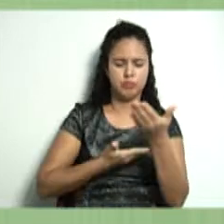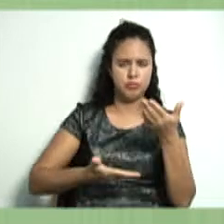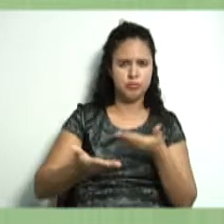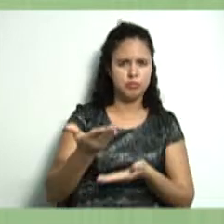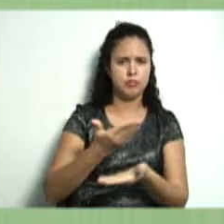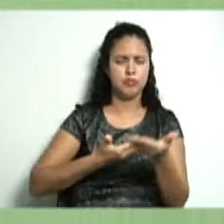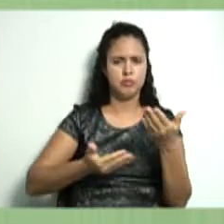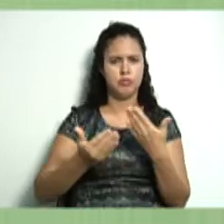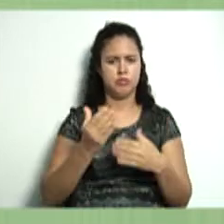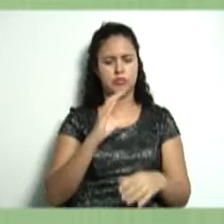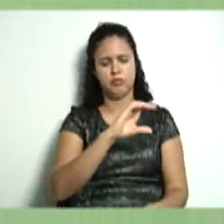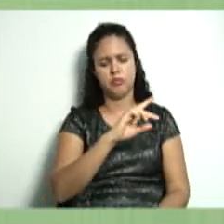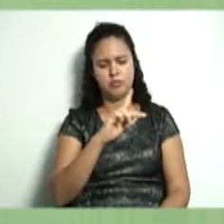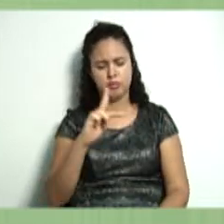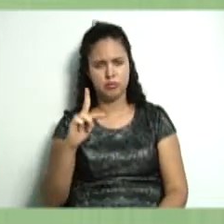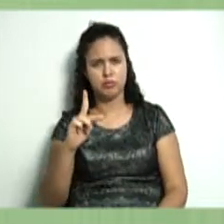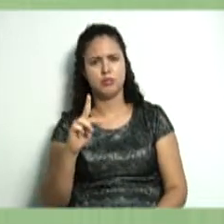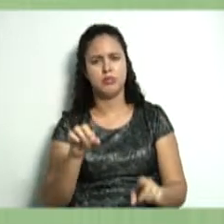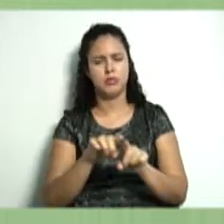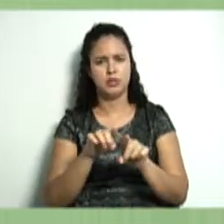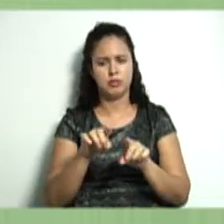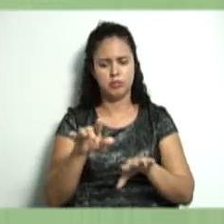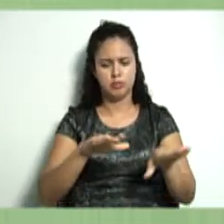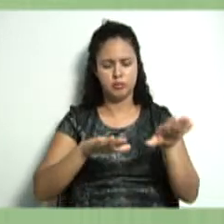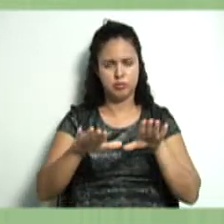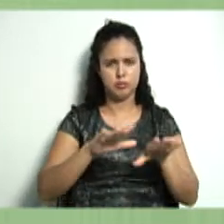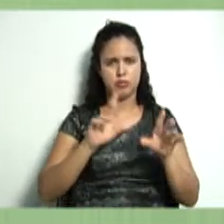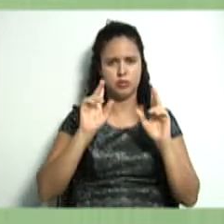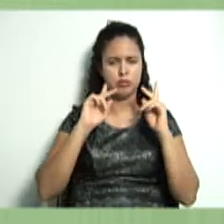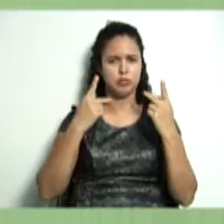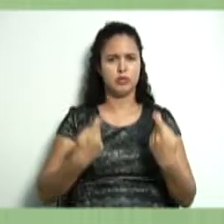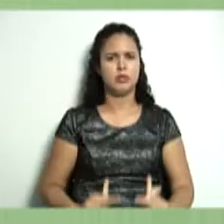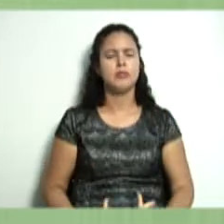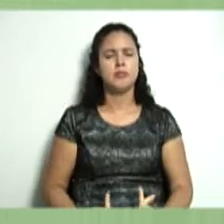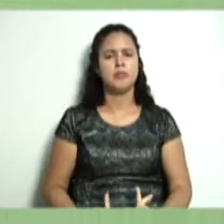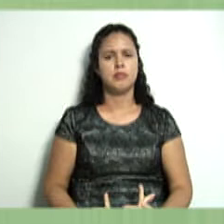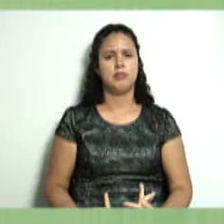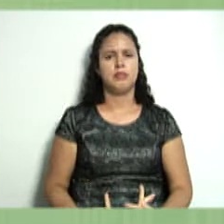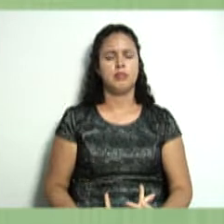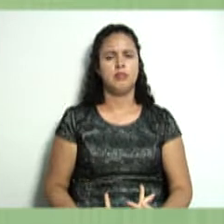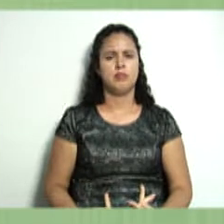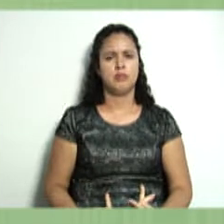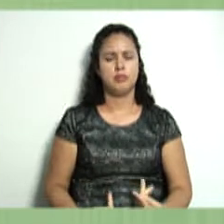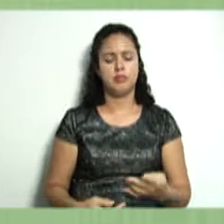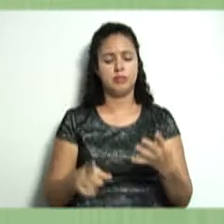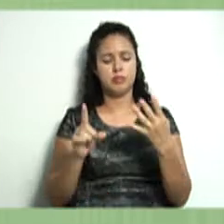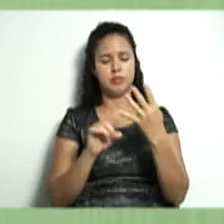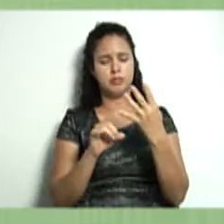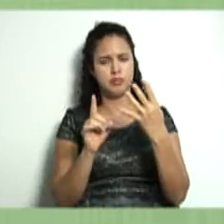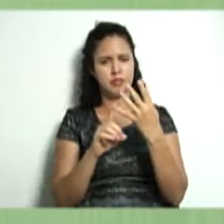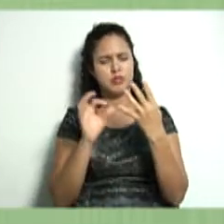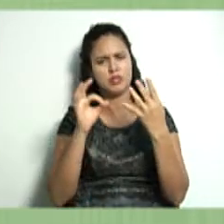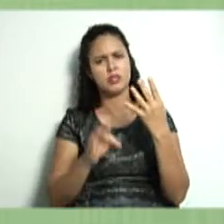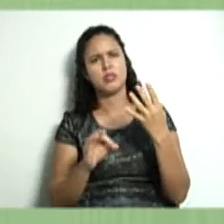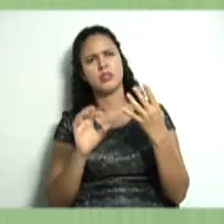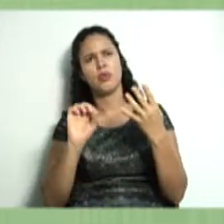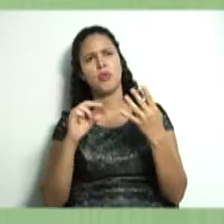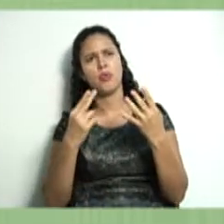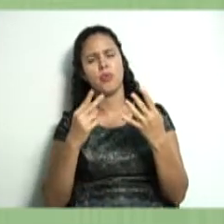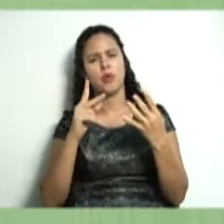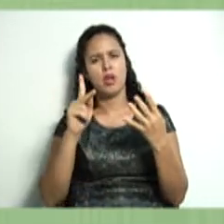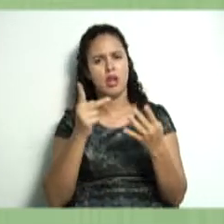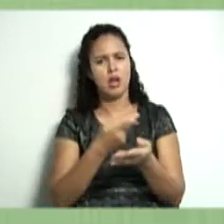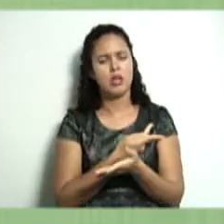integração da cooperativa com o movimento humanista. Está certo ou errado, professora? Quais foram